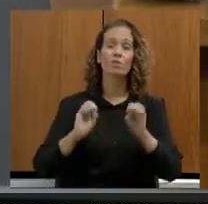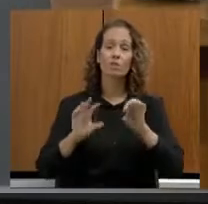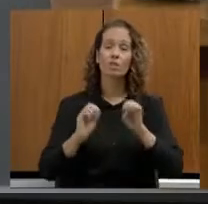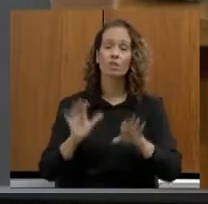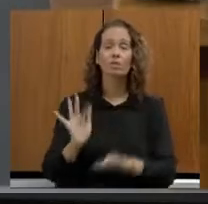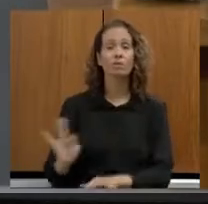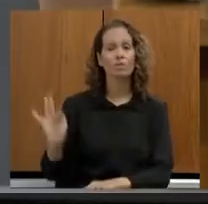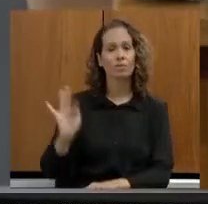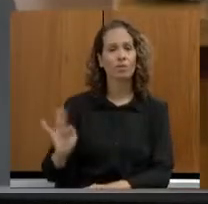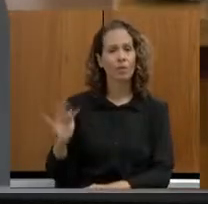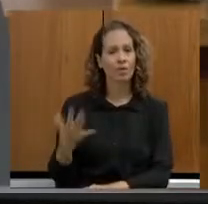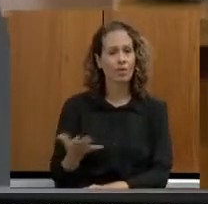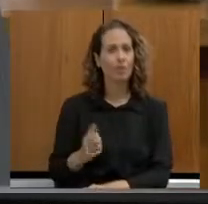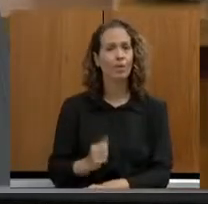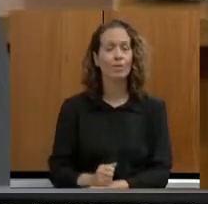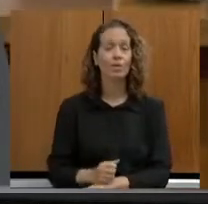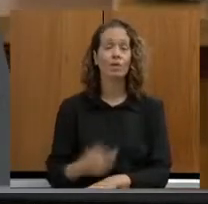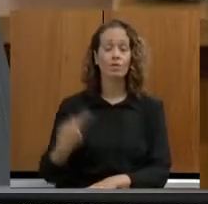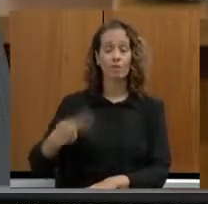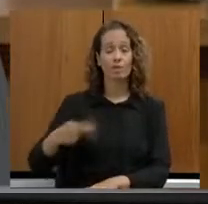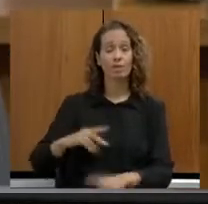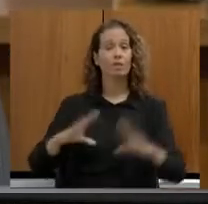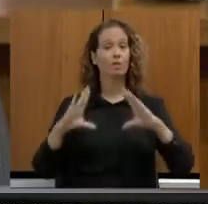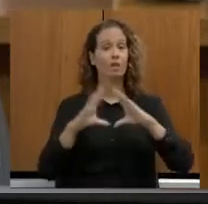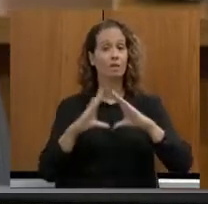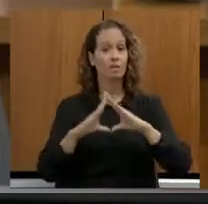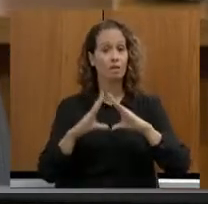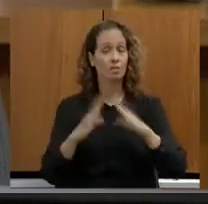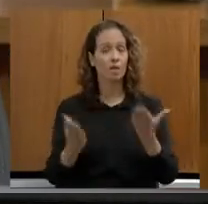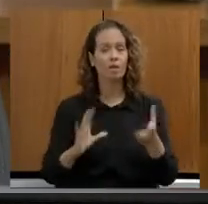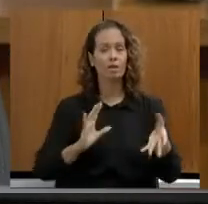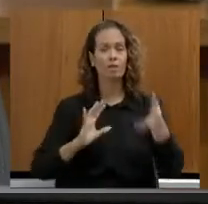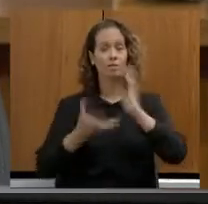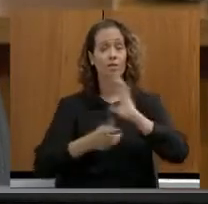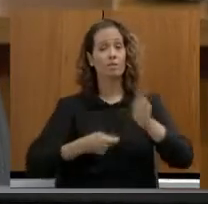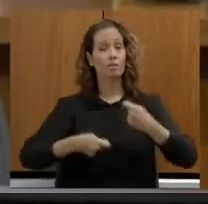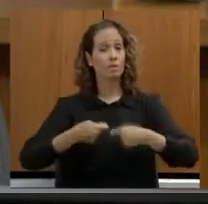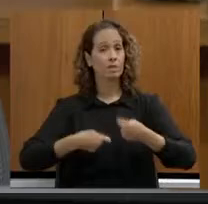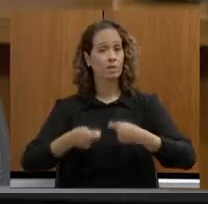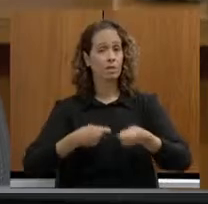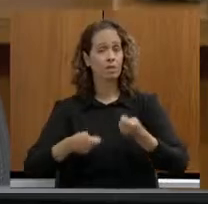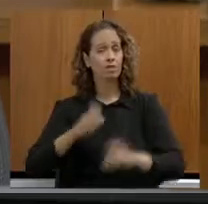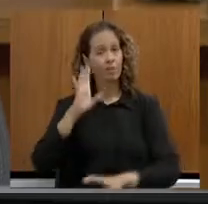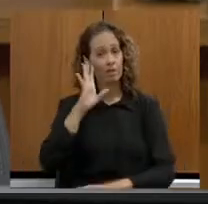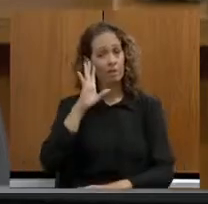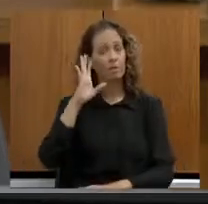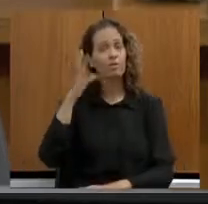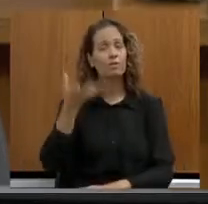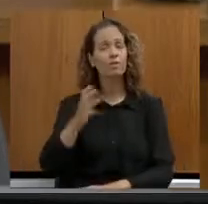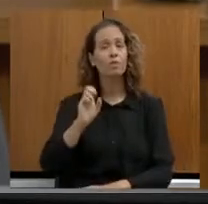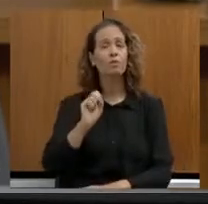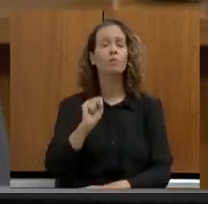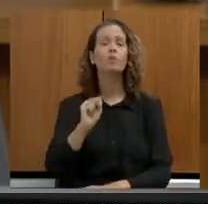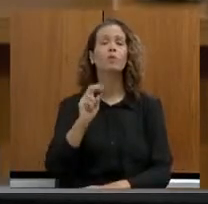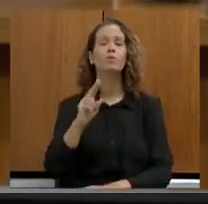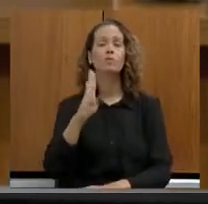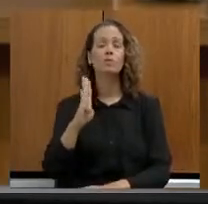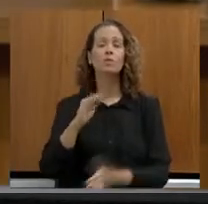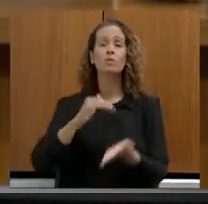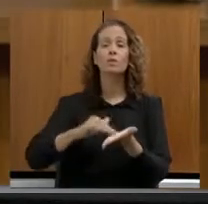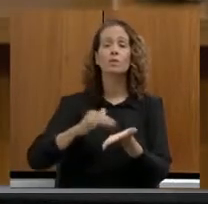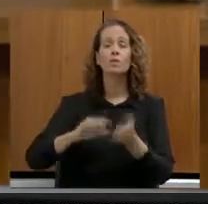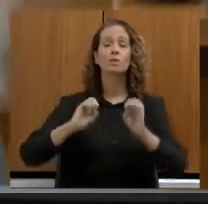né foi produto inclusive dessa casa no parte da a criativa a definição de uma subsecretaria de ensino